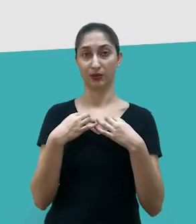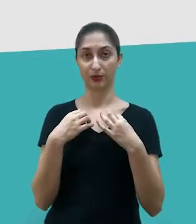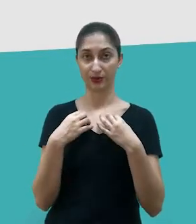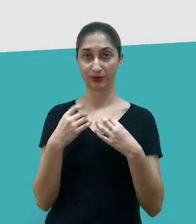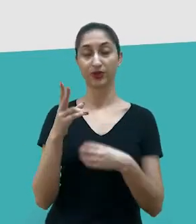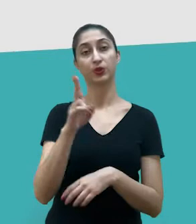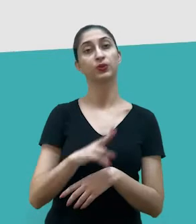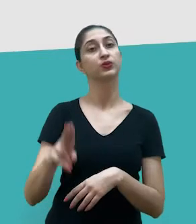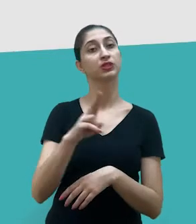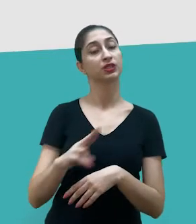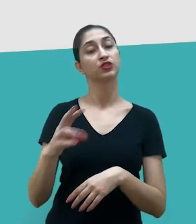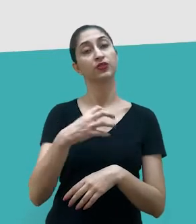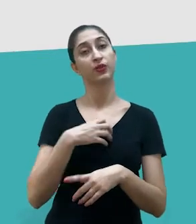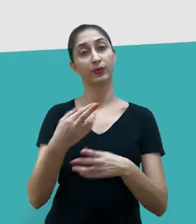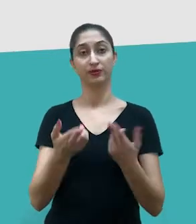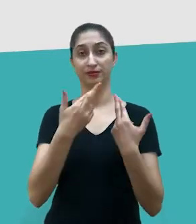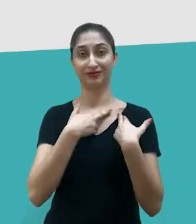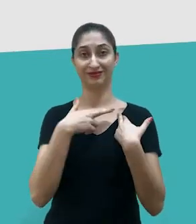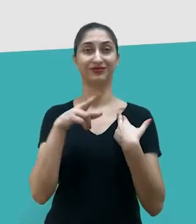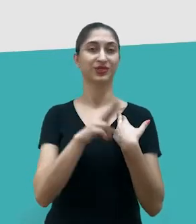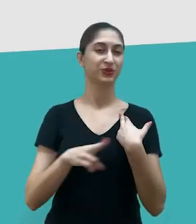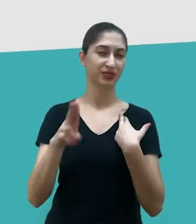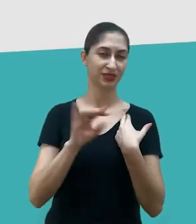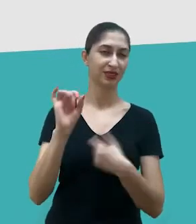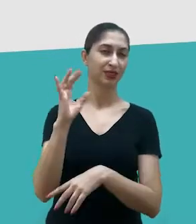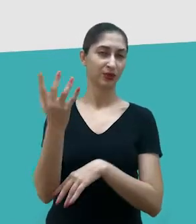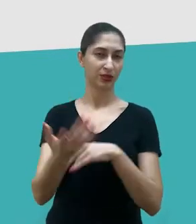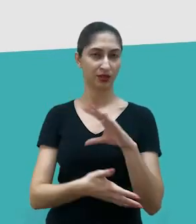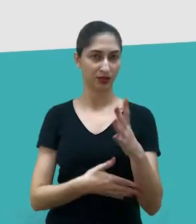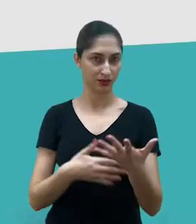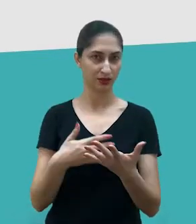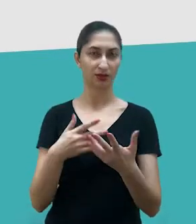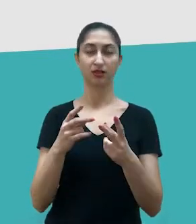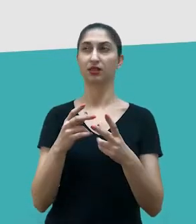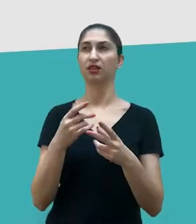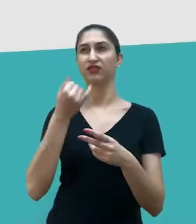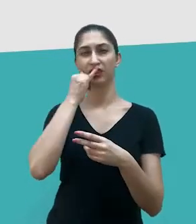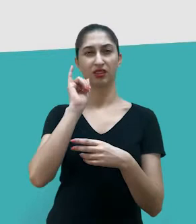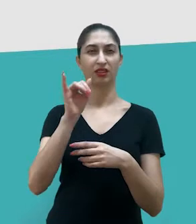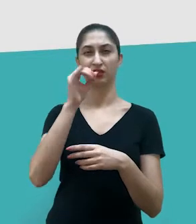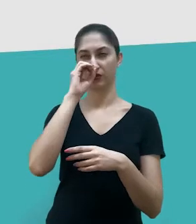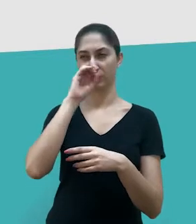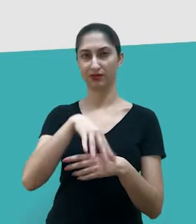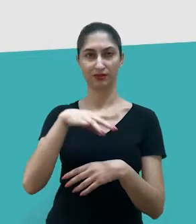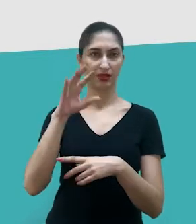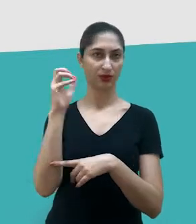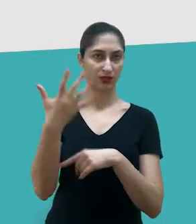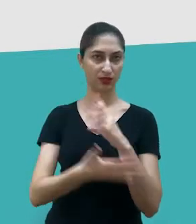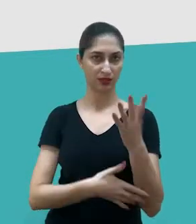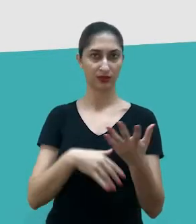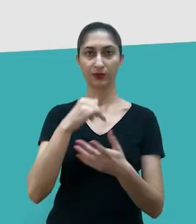de forma muito responsável os recursos que são tirados da natureza, sem agredir a natureza. Então, a gente vai